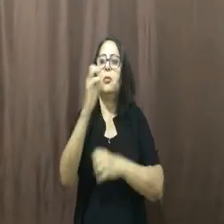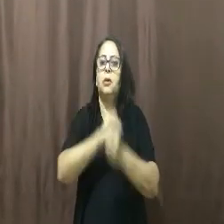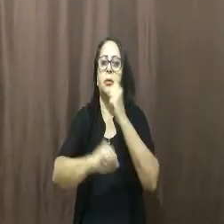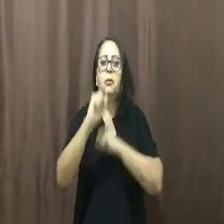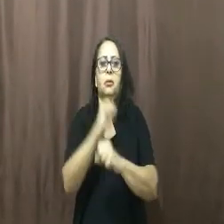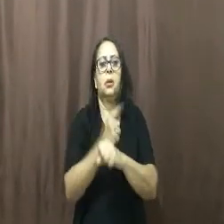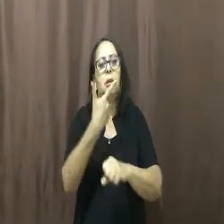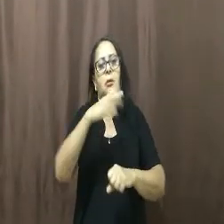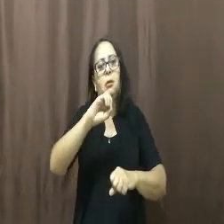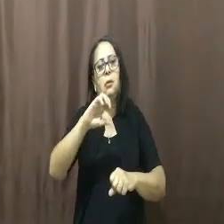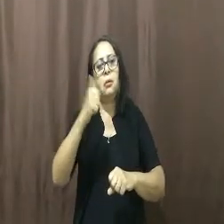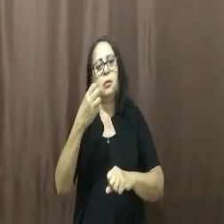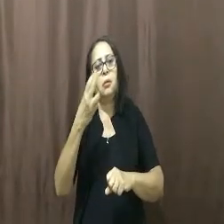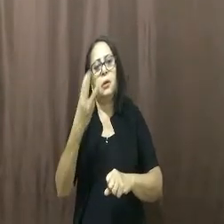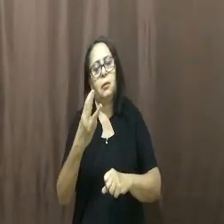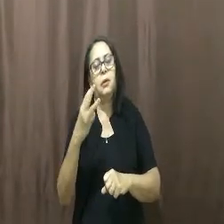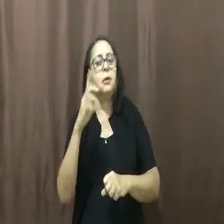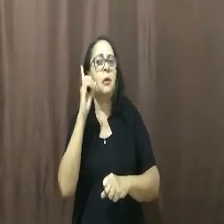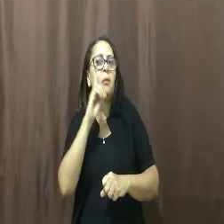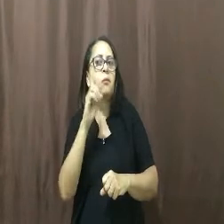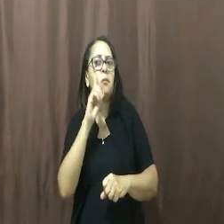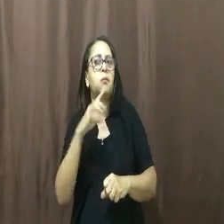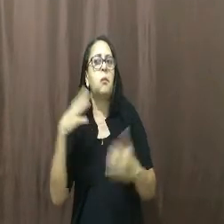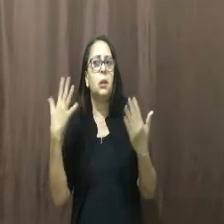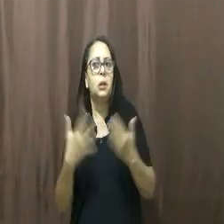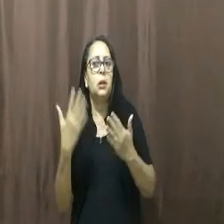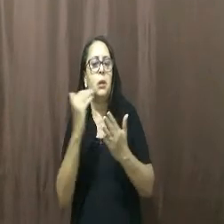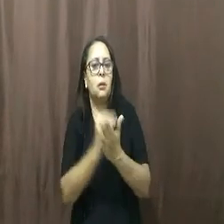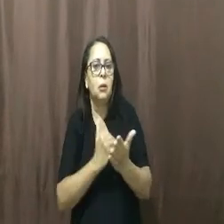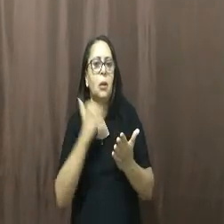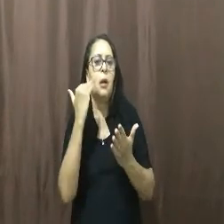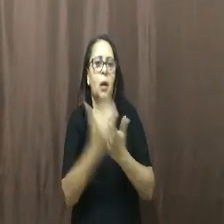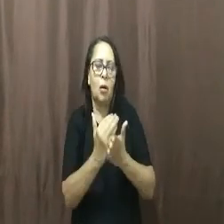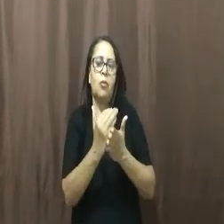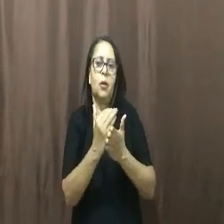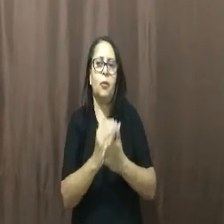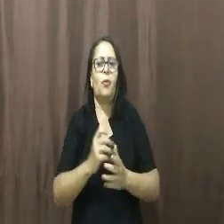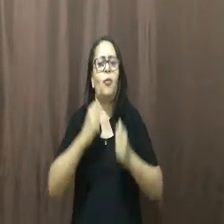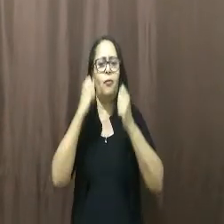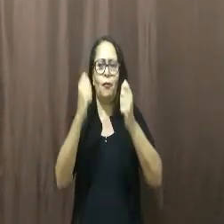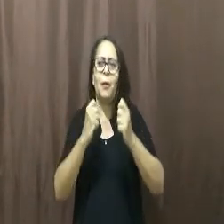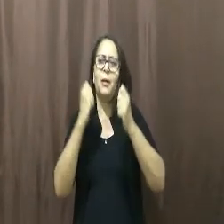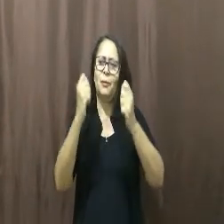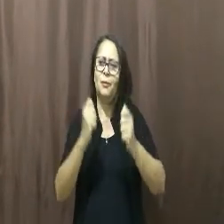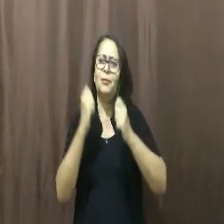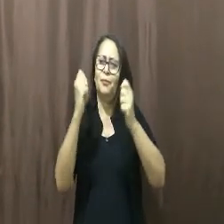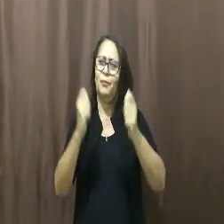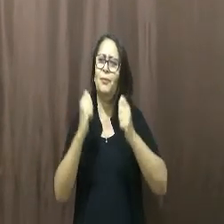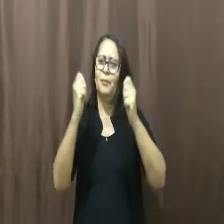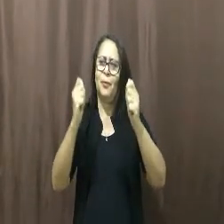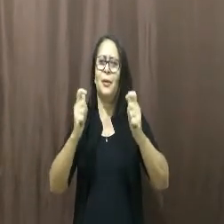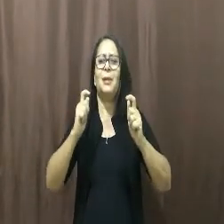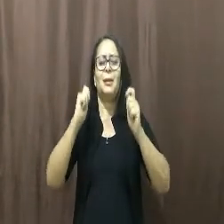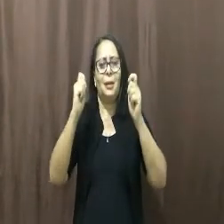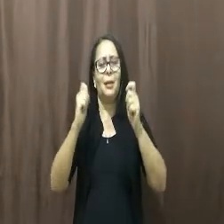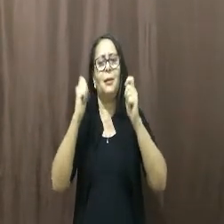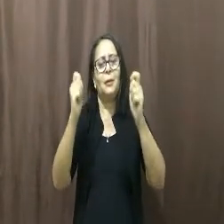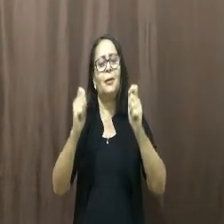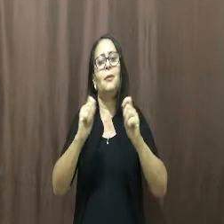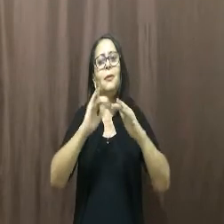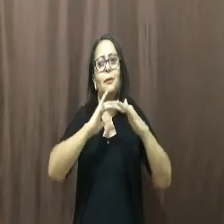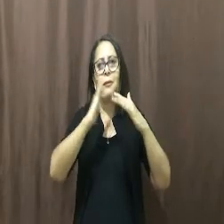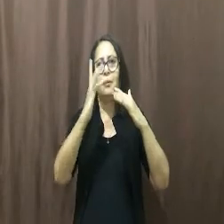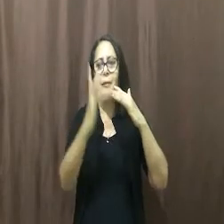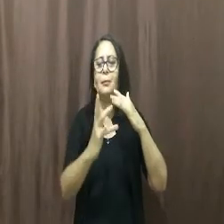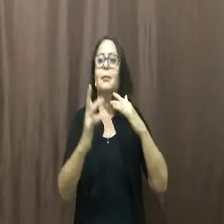desde 2013 lá nos Estados Unidos, e que agora foi que se intensificou. Várias noites, vários protestos, como todo mundo tem